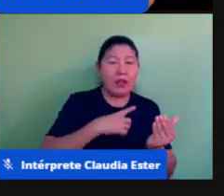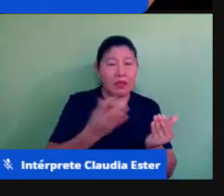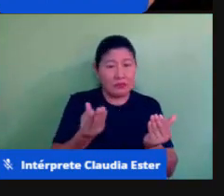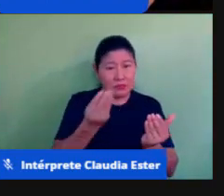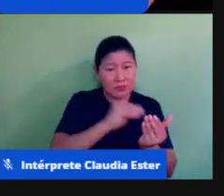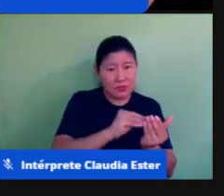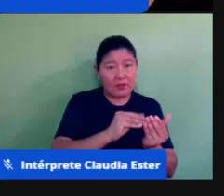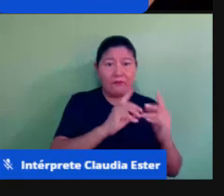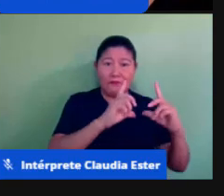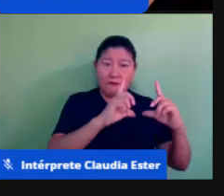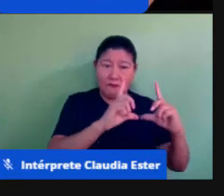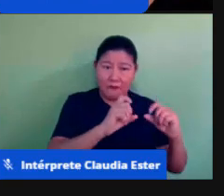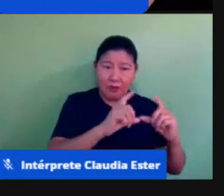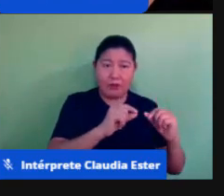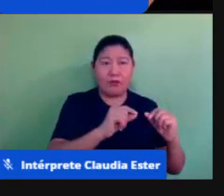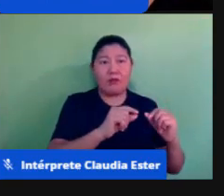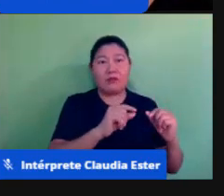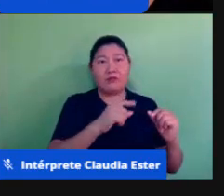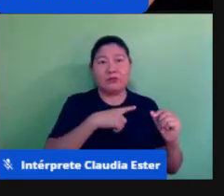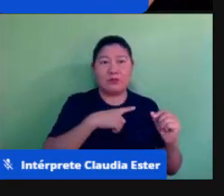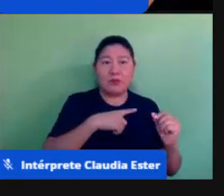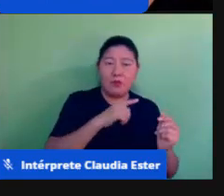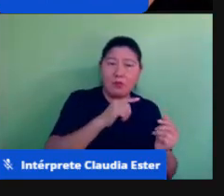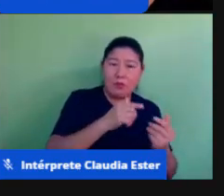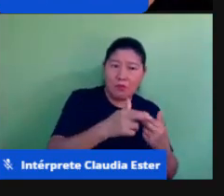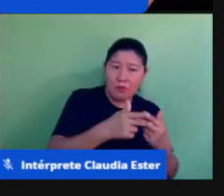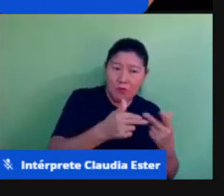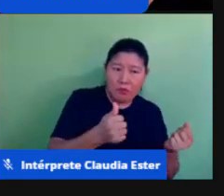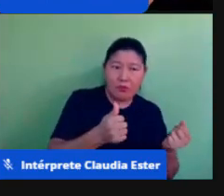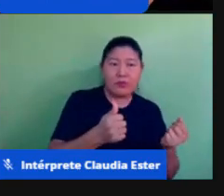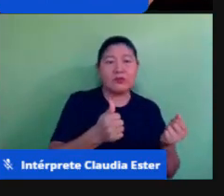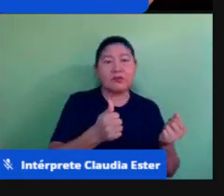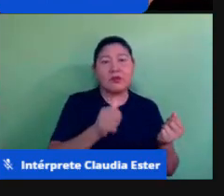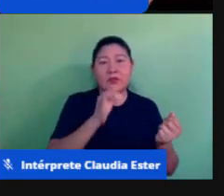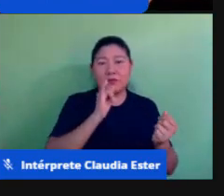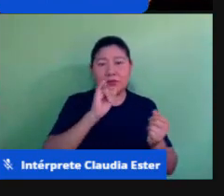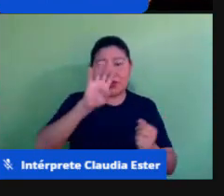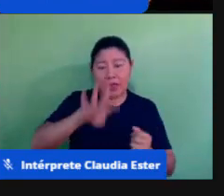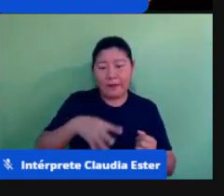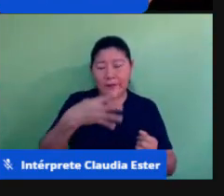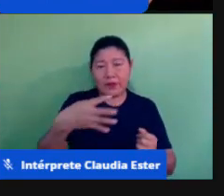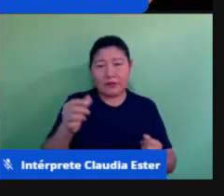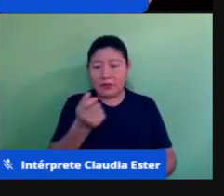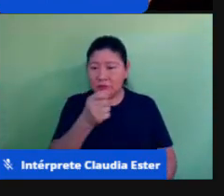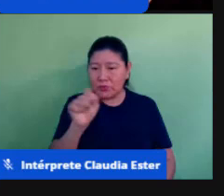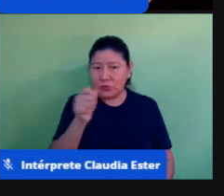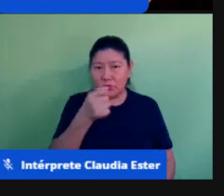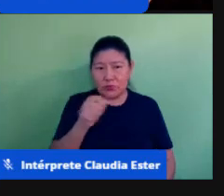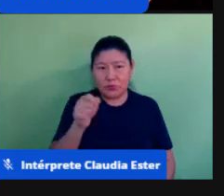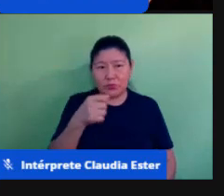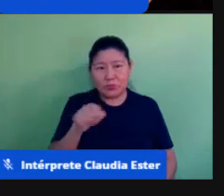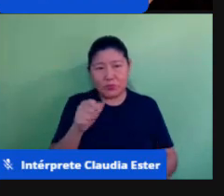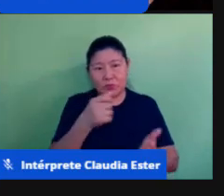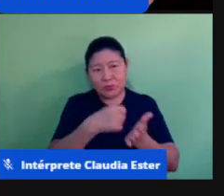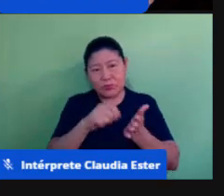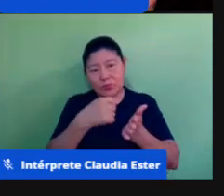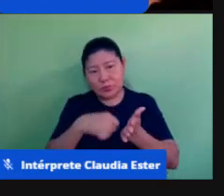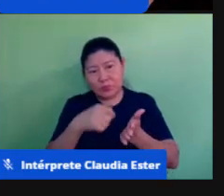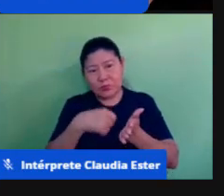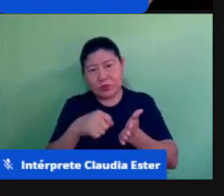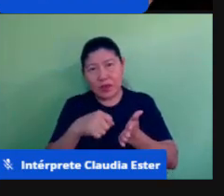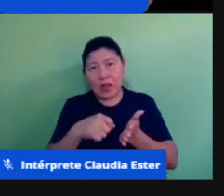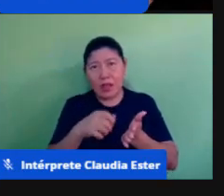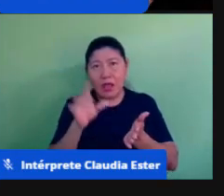quê? Conforme você for preenchendo, vai ter um determinado dia que você vai falar assim, olha, hoje eu vou dar